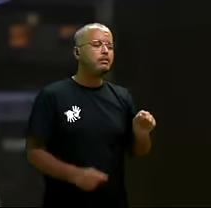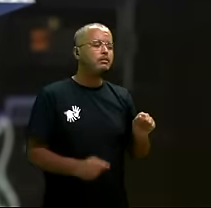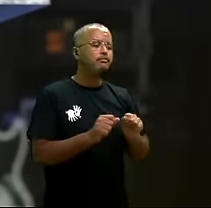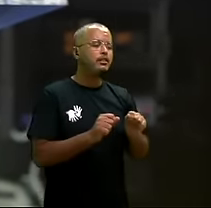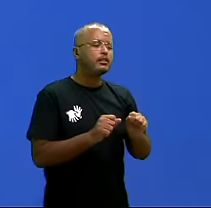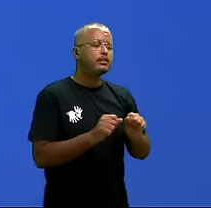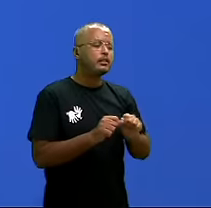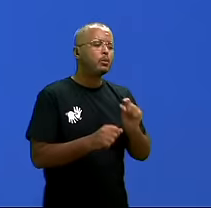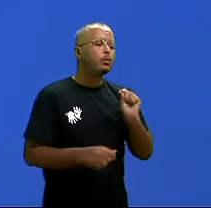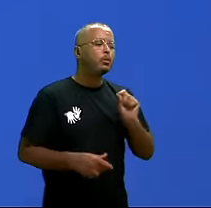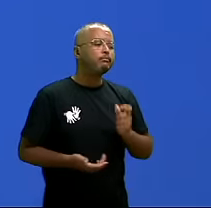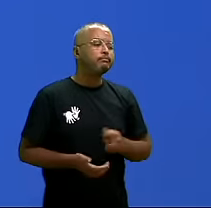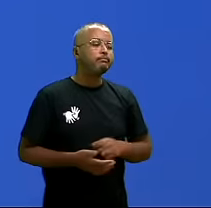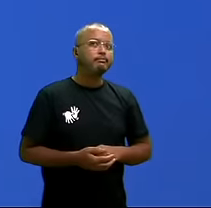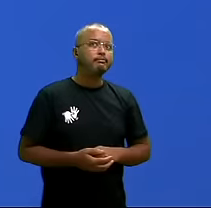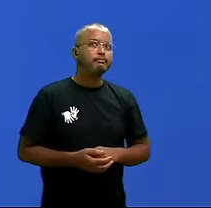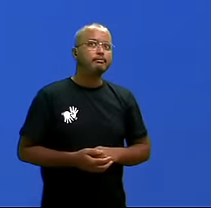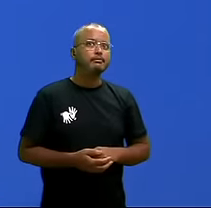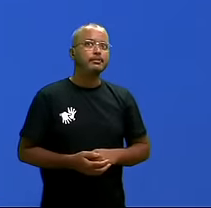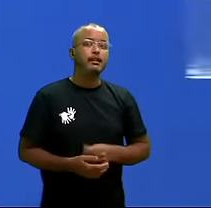Aí você vai falar: não, pastor,